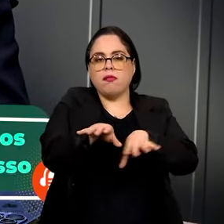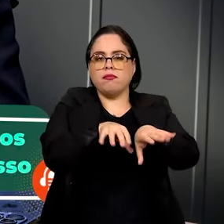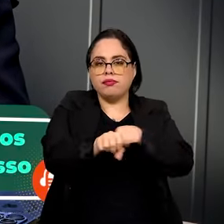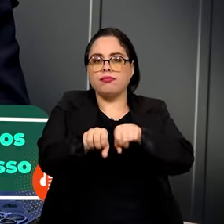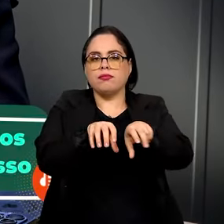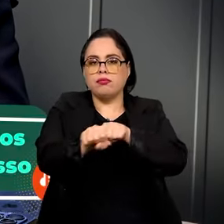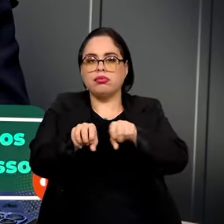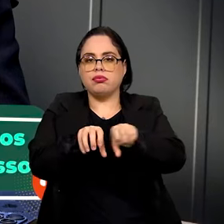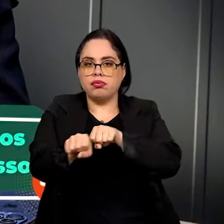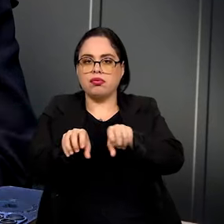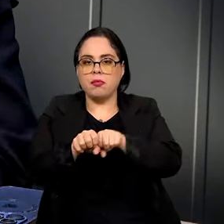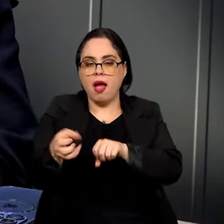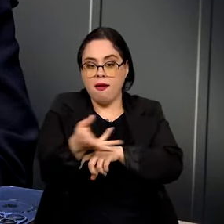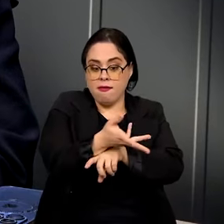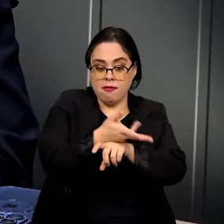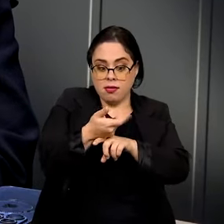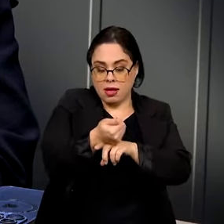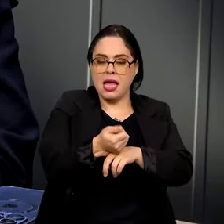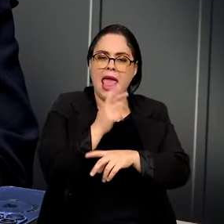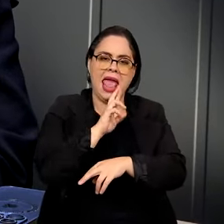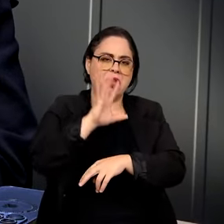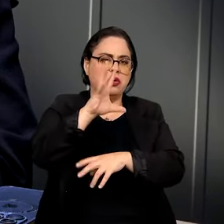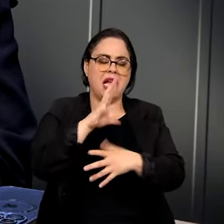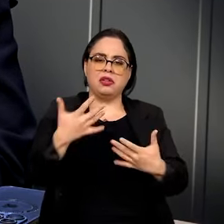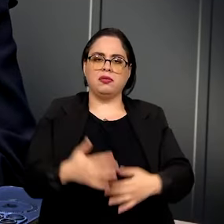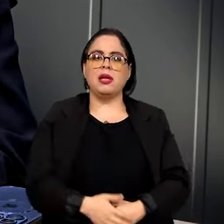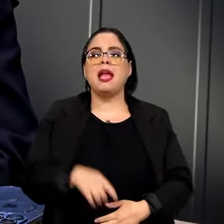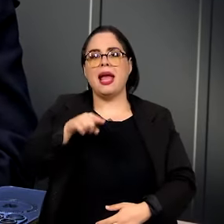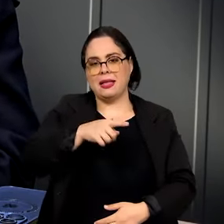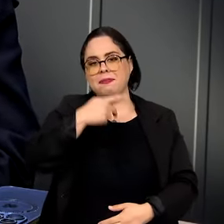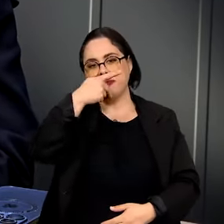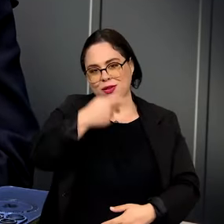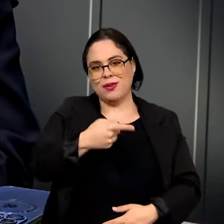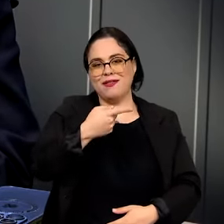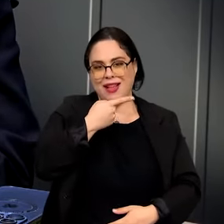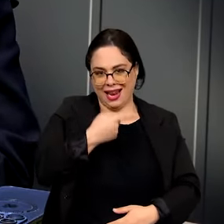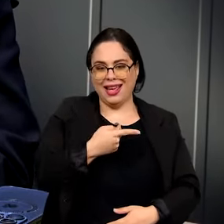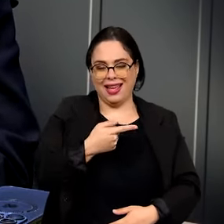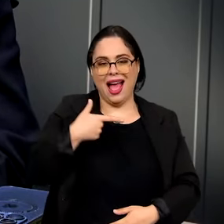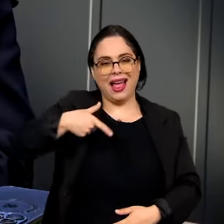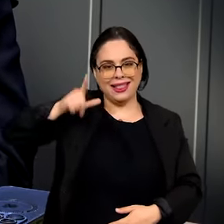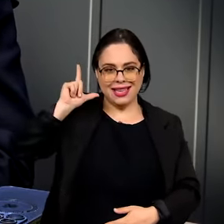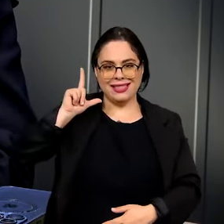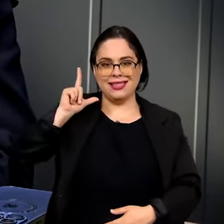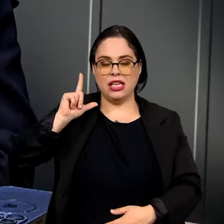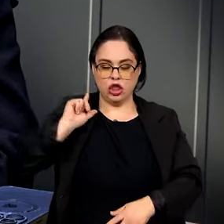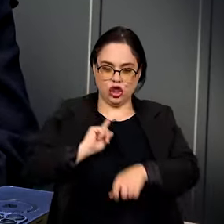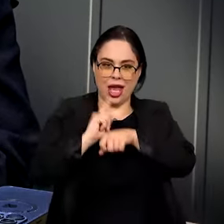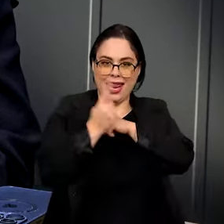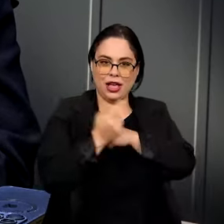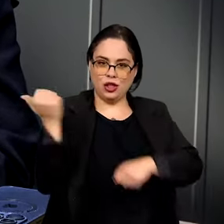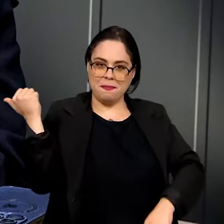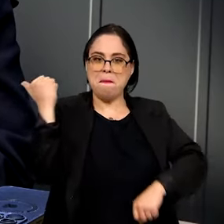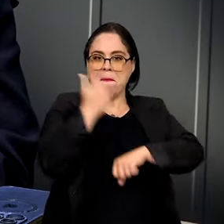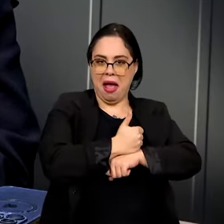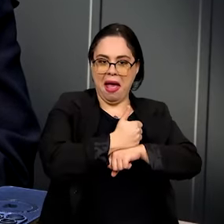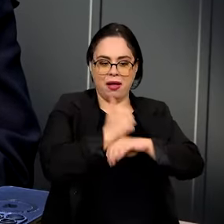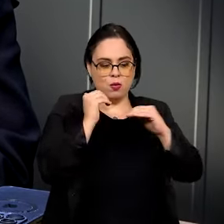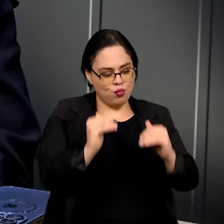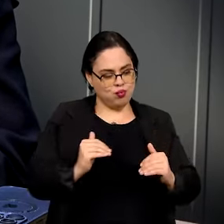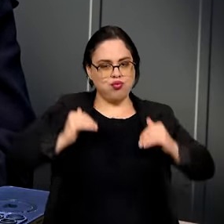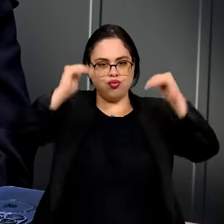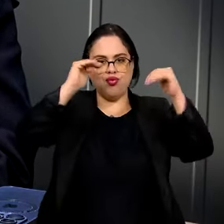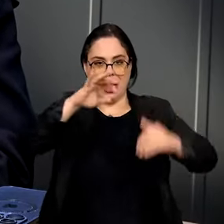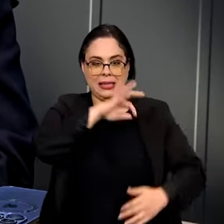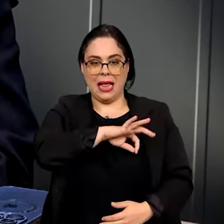pessoas e e a gente tem tido muito resultado essa pessoa que eu citei É algumas dessas pessoas que passaram